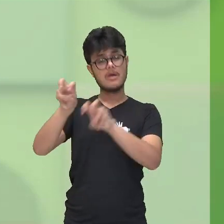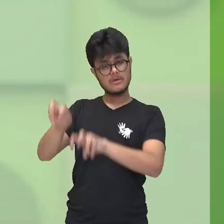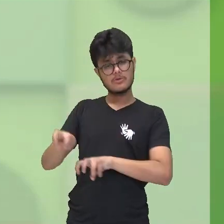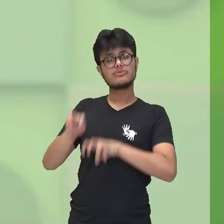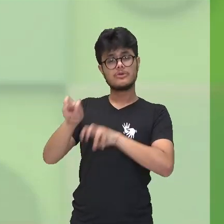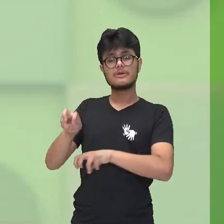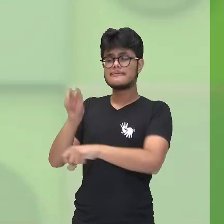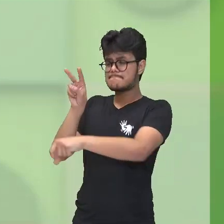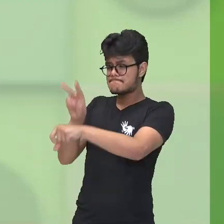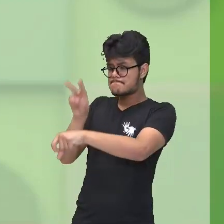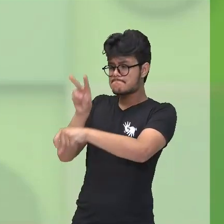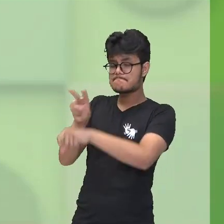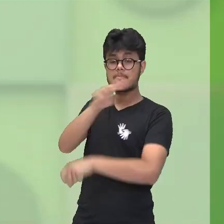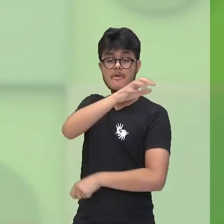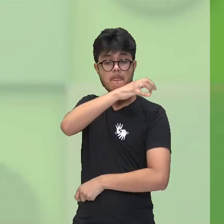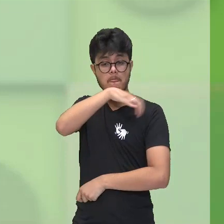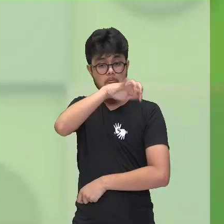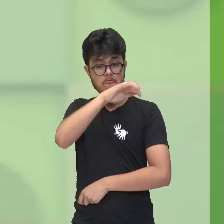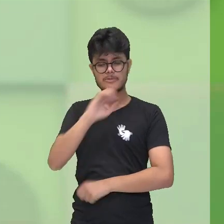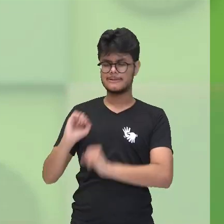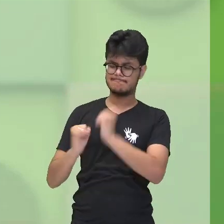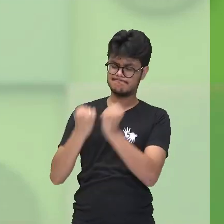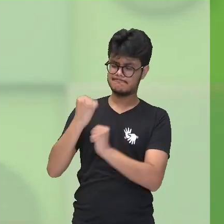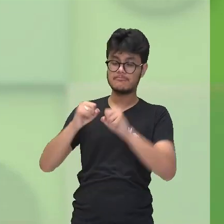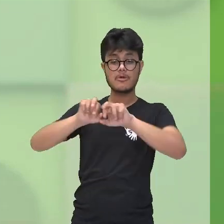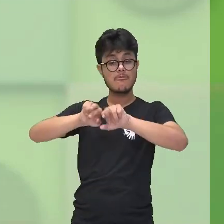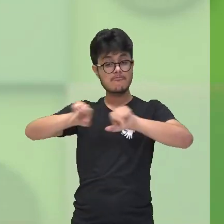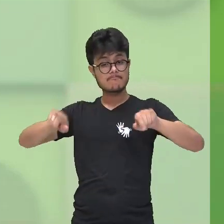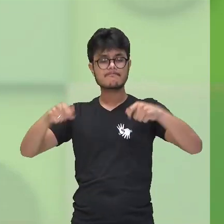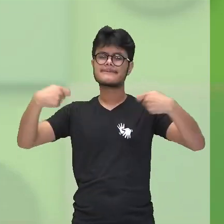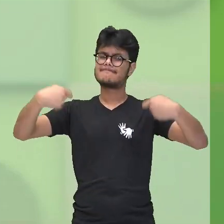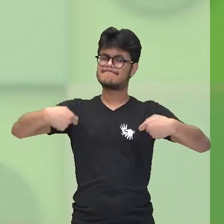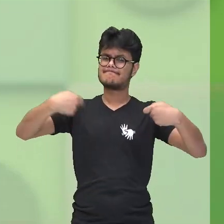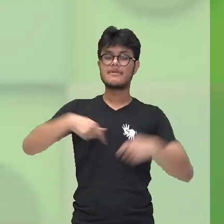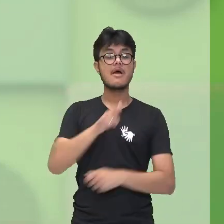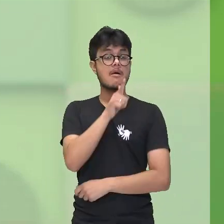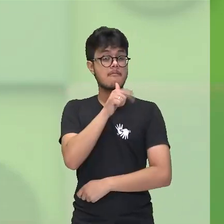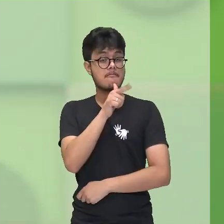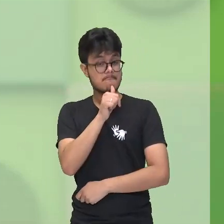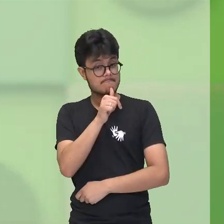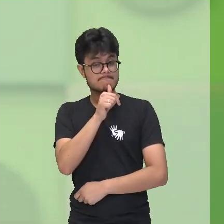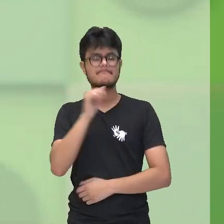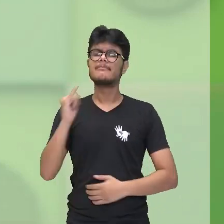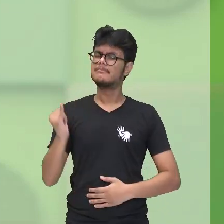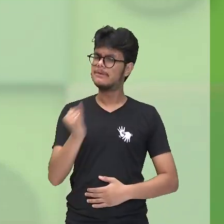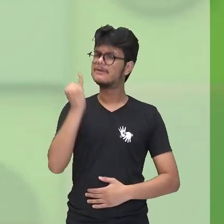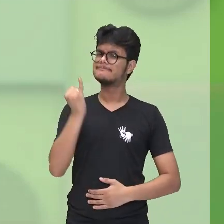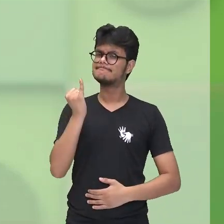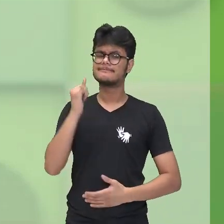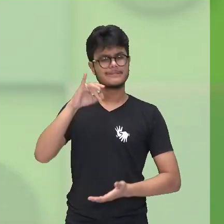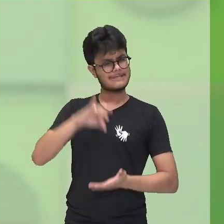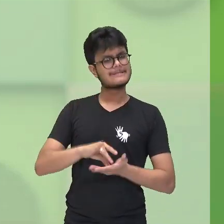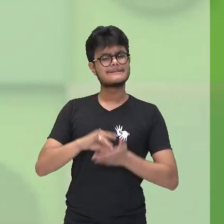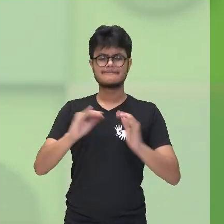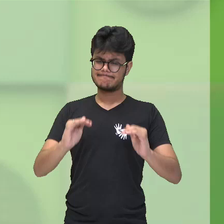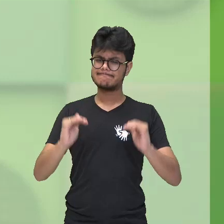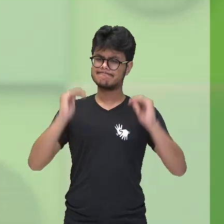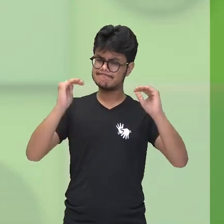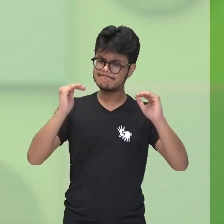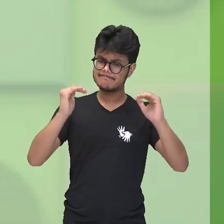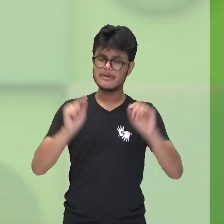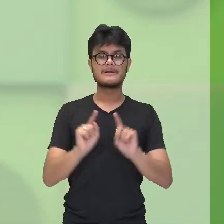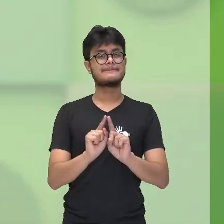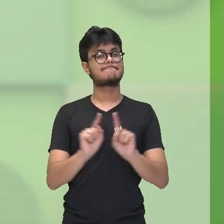pecuária, né, e na indústria em geral. Então, a água tem vários usos e que de tão